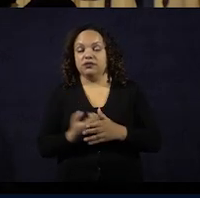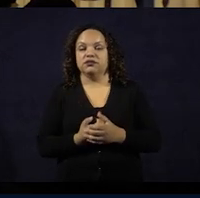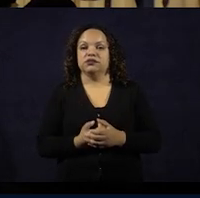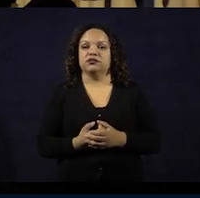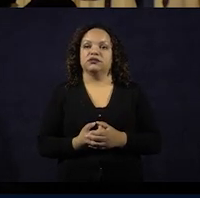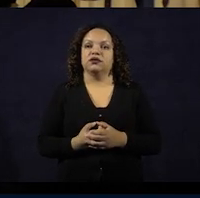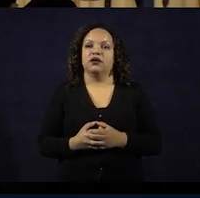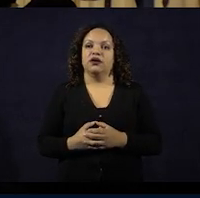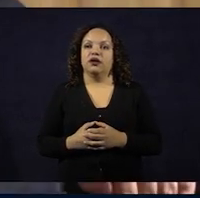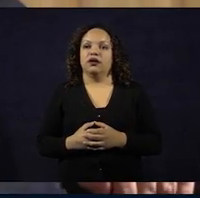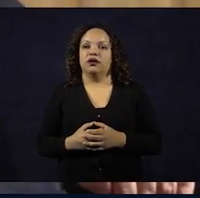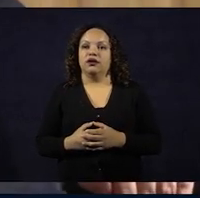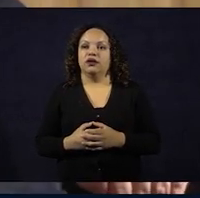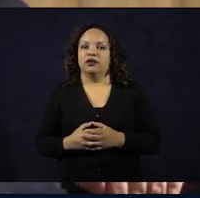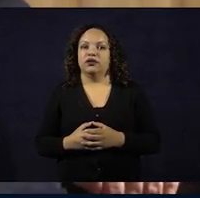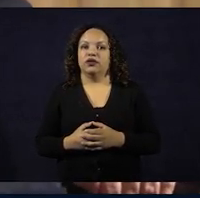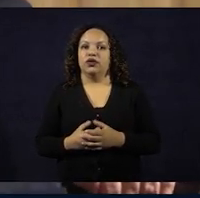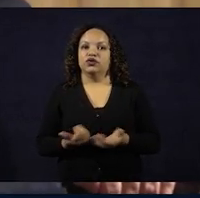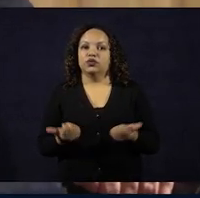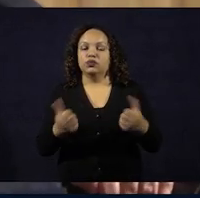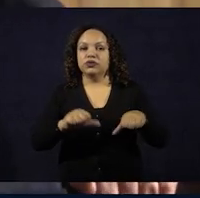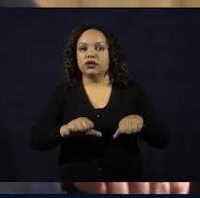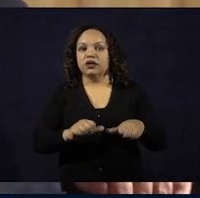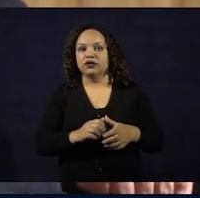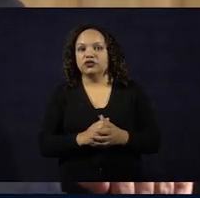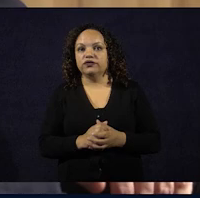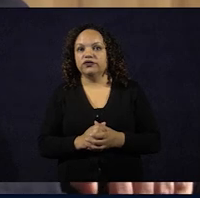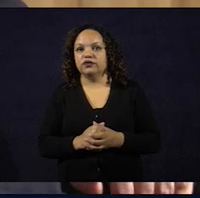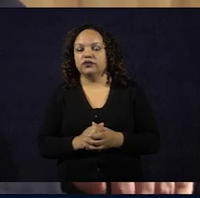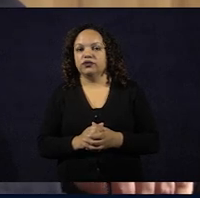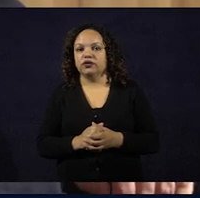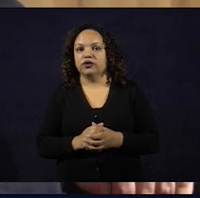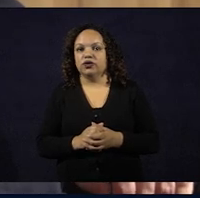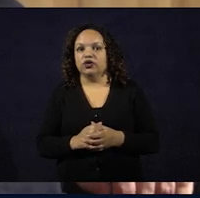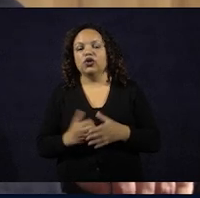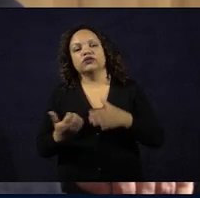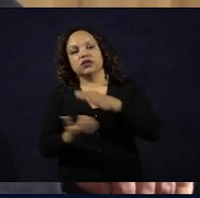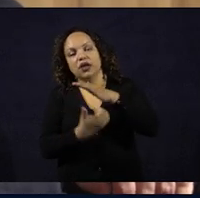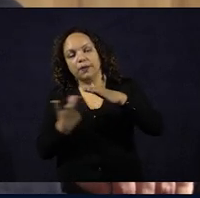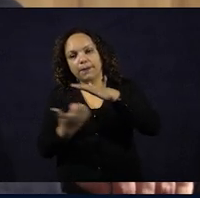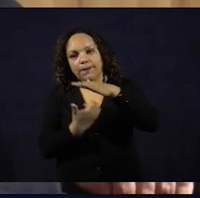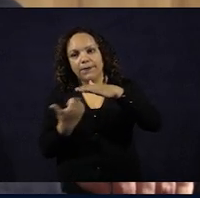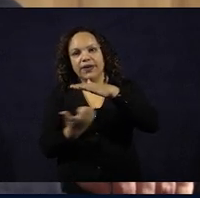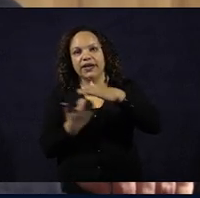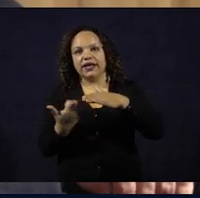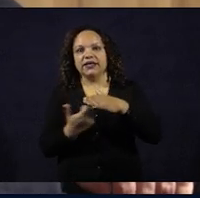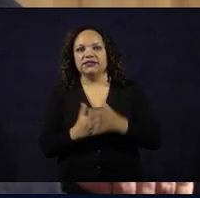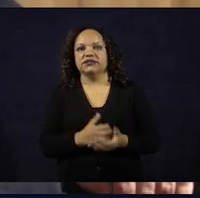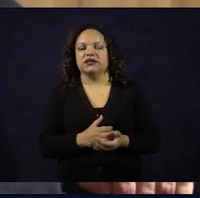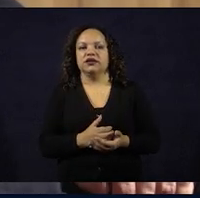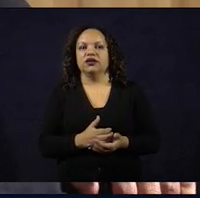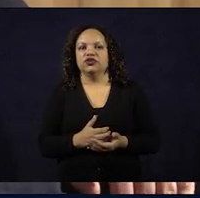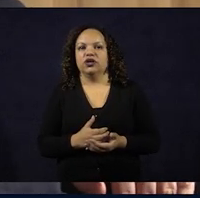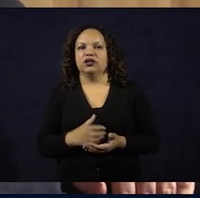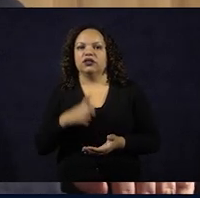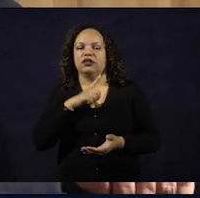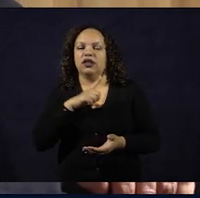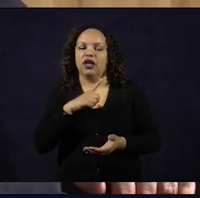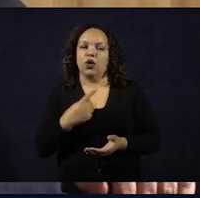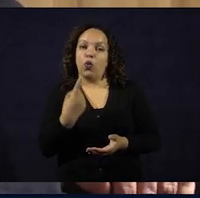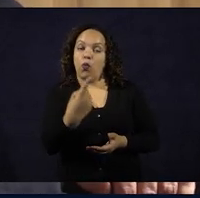a nossa empresa aqui ela a gente é net negativo né por si só a nossa nossa companhia já já sequestra um ponto 15